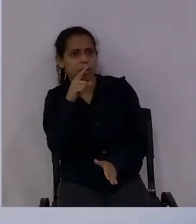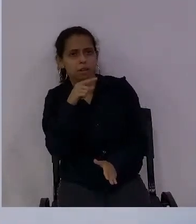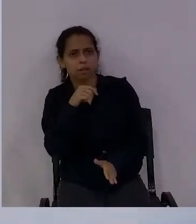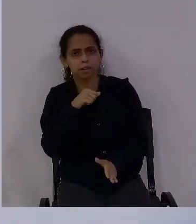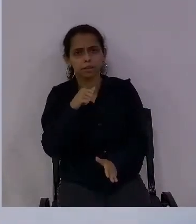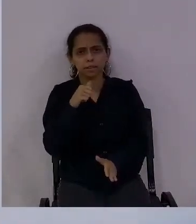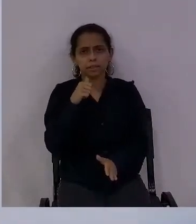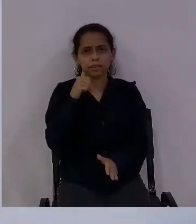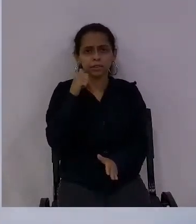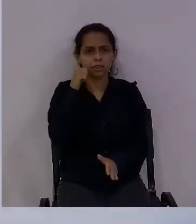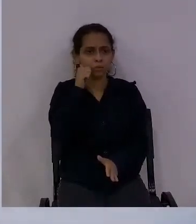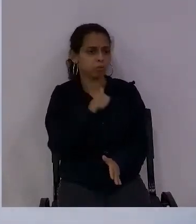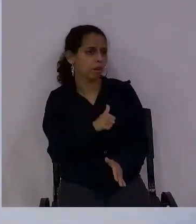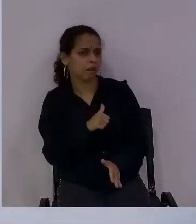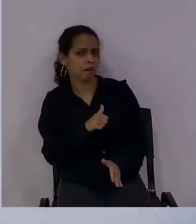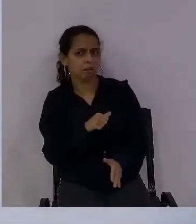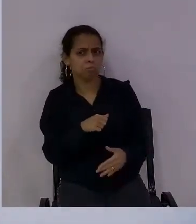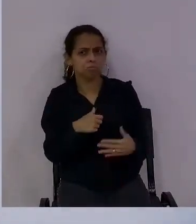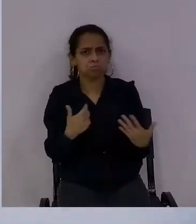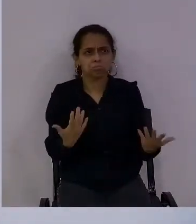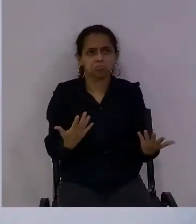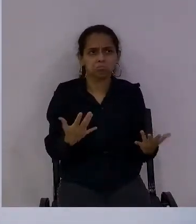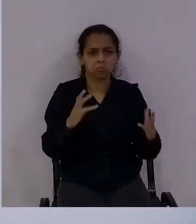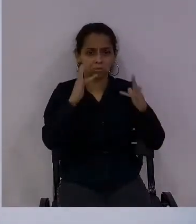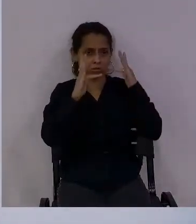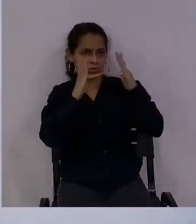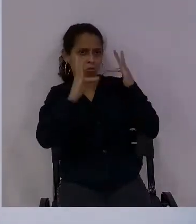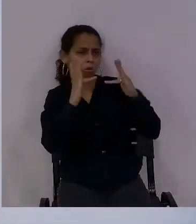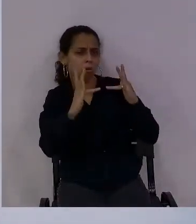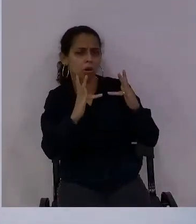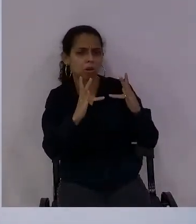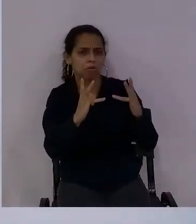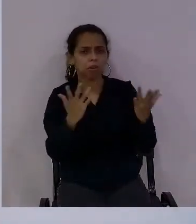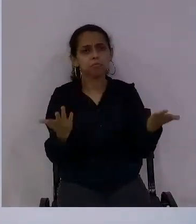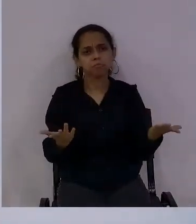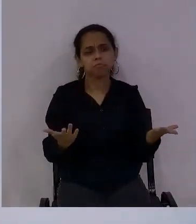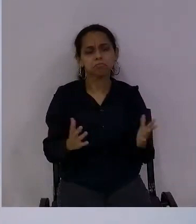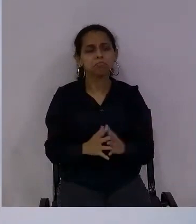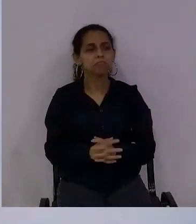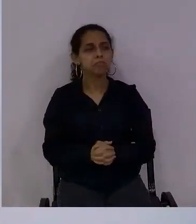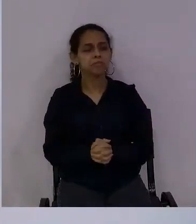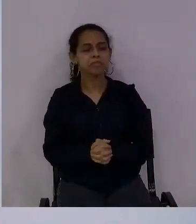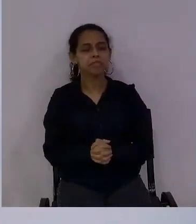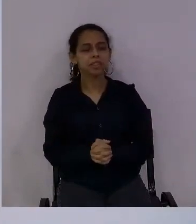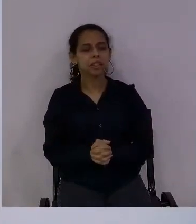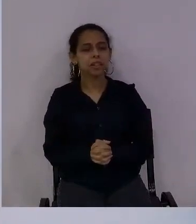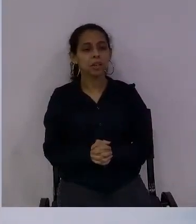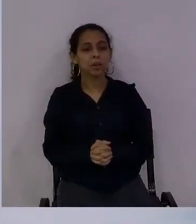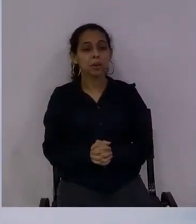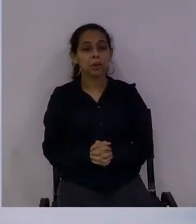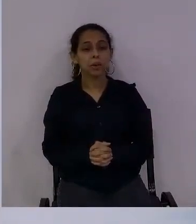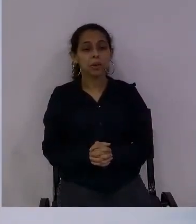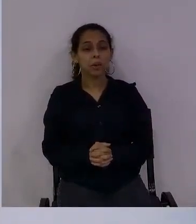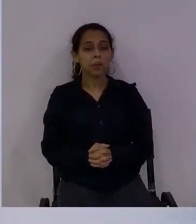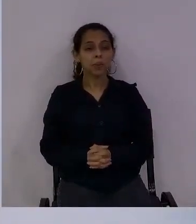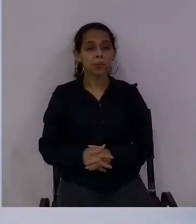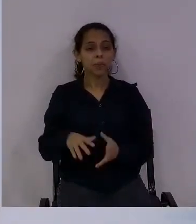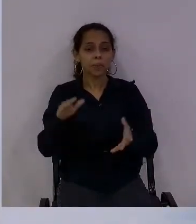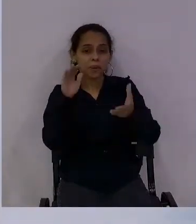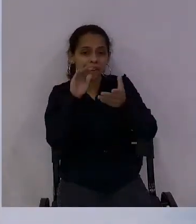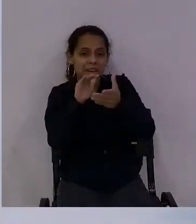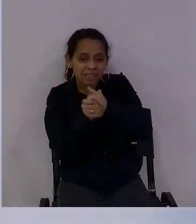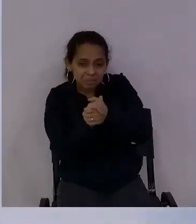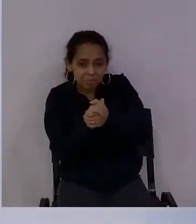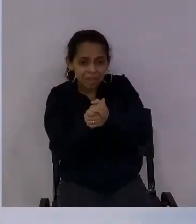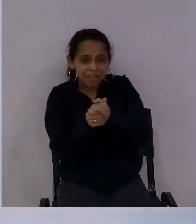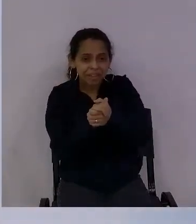em um casamento que eu fui convidado, a pessoa falou assim, não, pastor, o senhor tem que entrar. A gente vai tocar uma música especial e o pastor